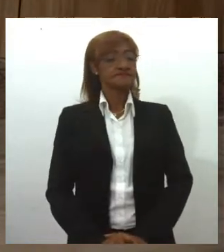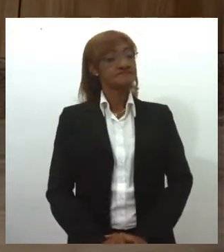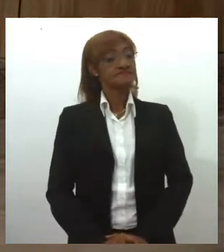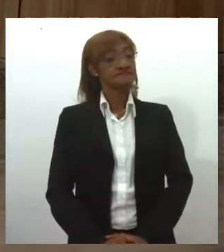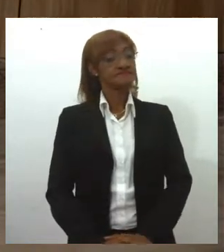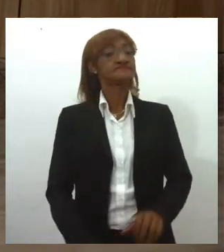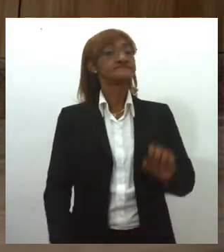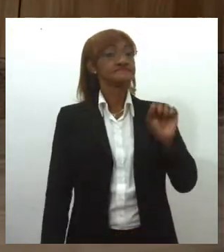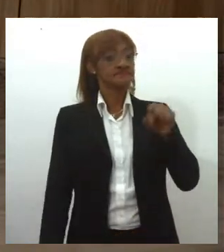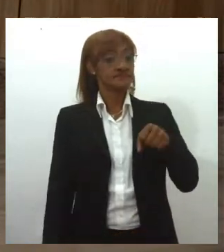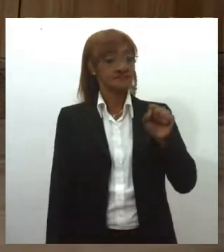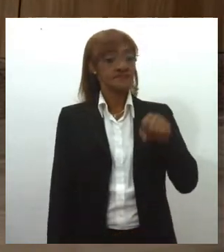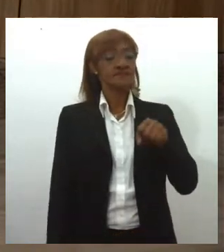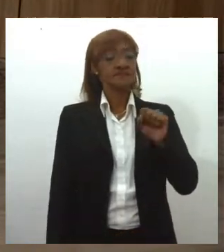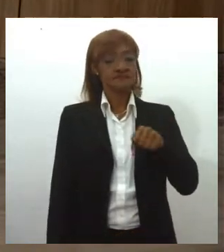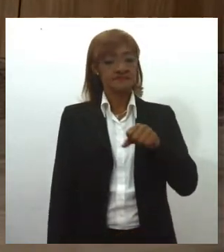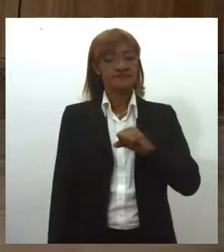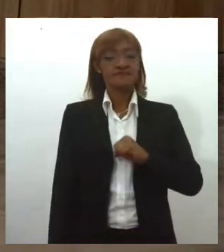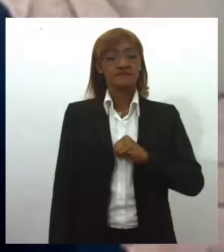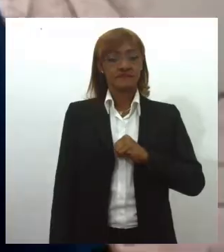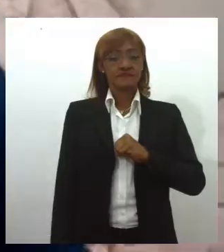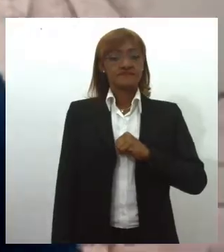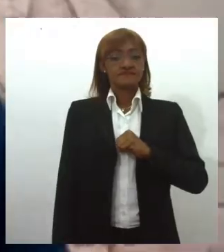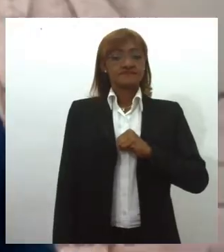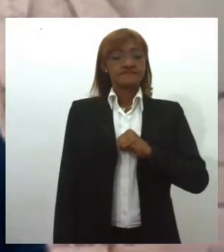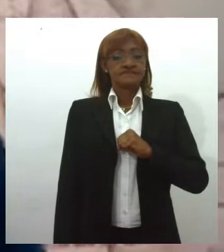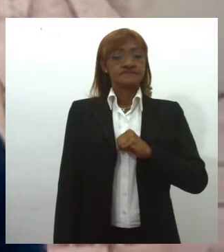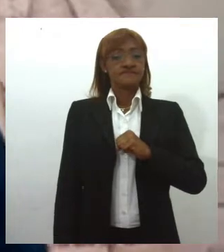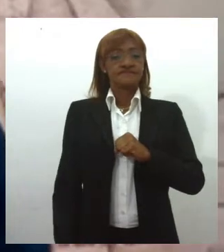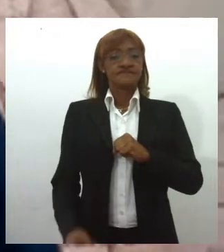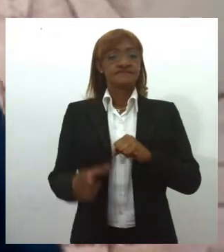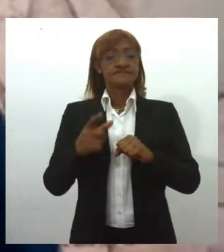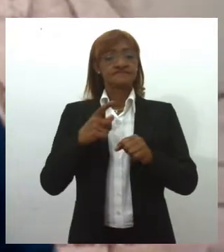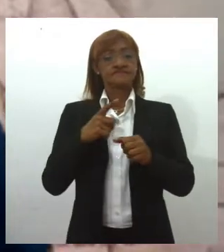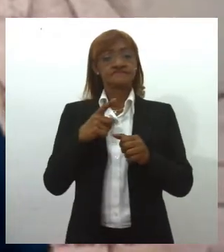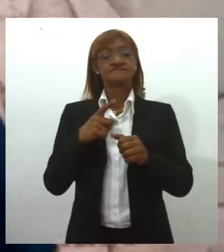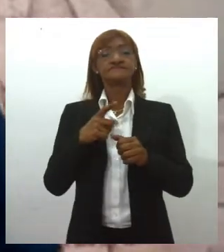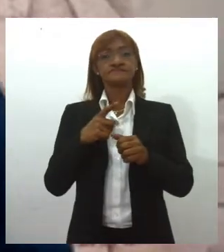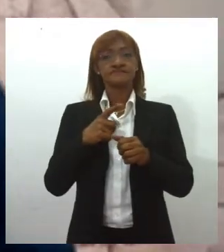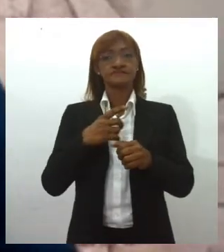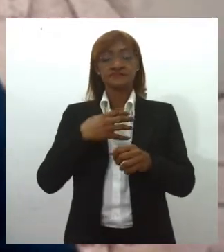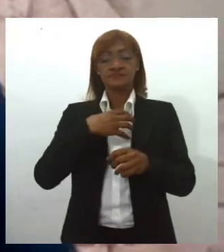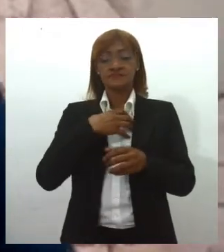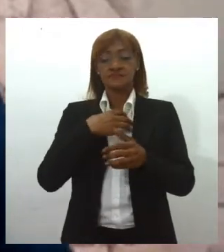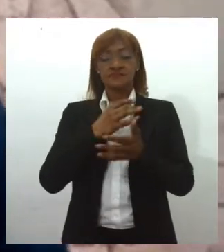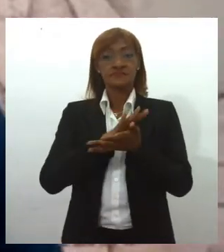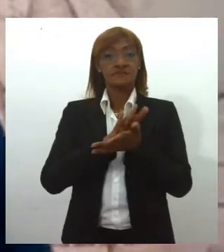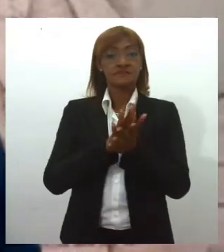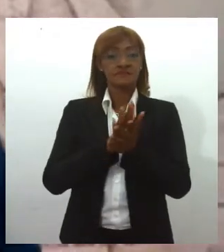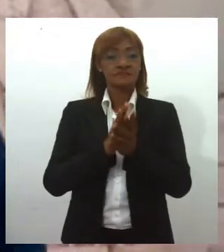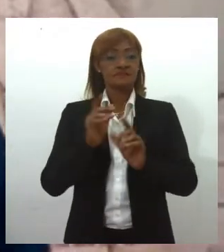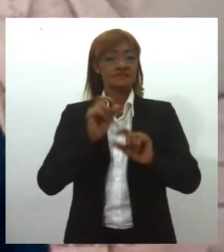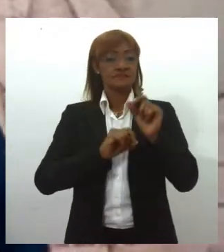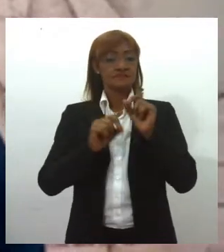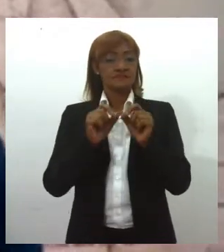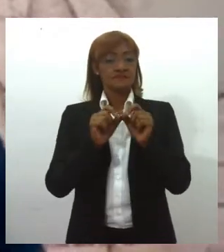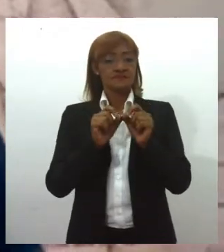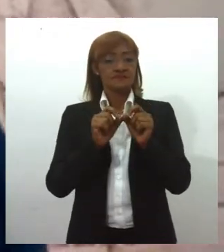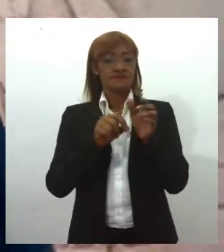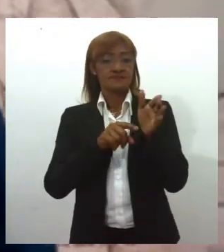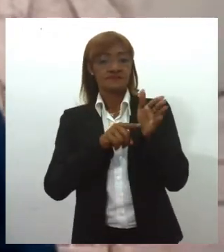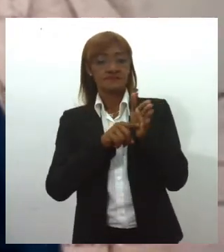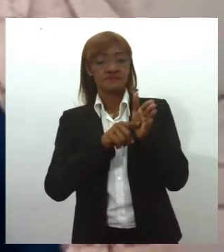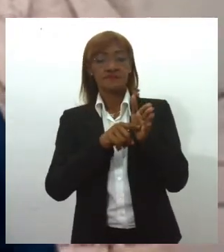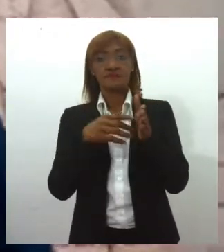Exato, em grande parte sim. Existe um preconceito muito grande em se fazer as